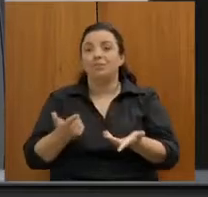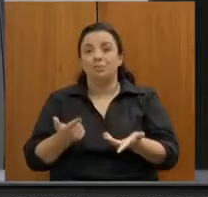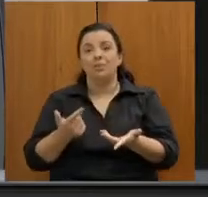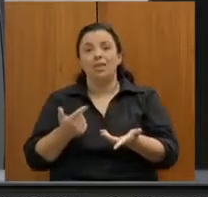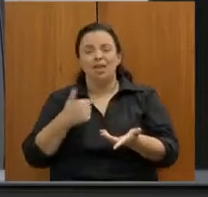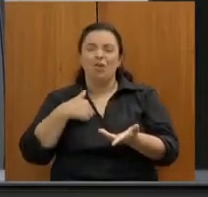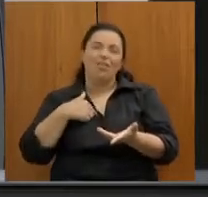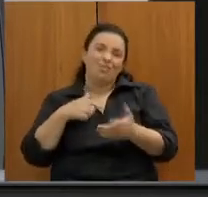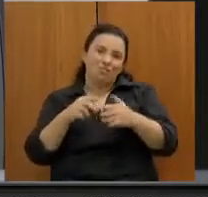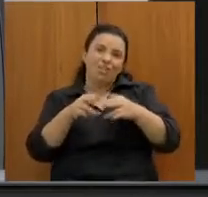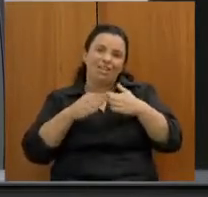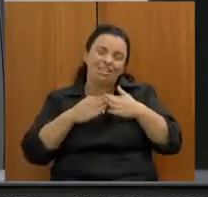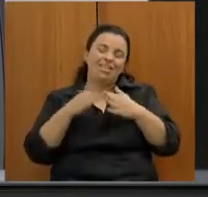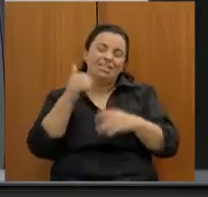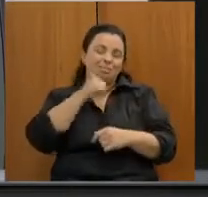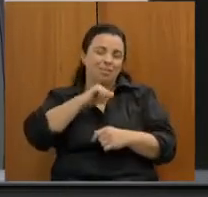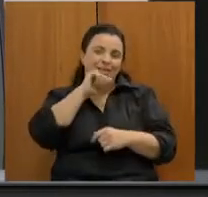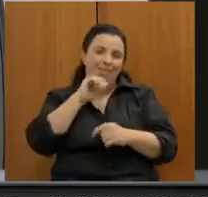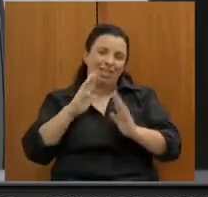sobre